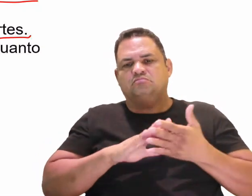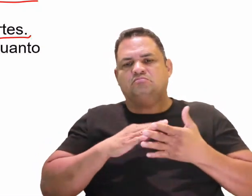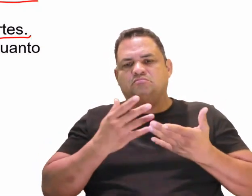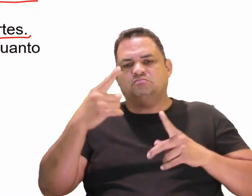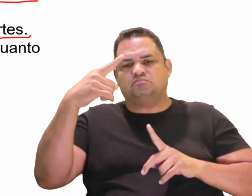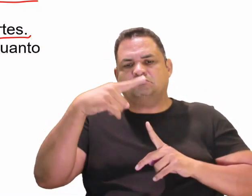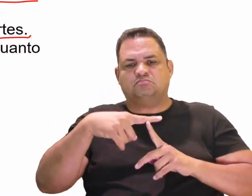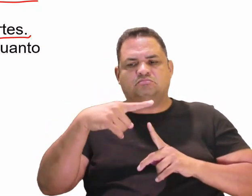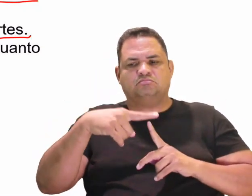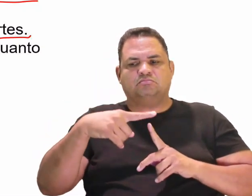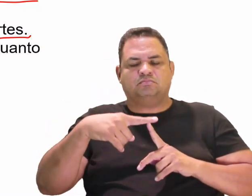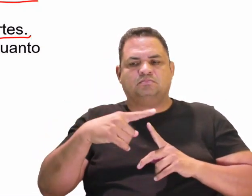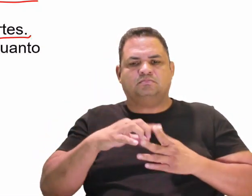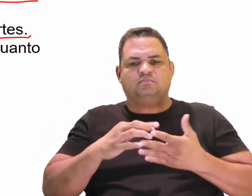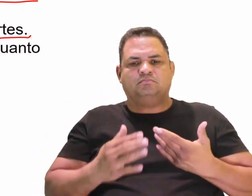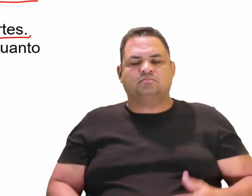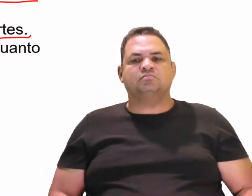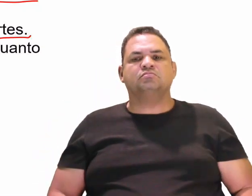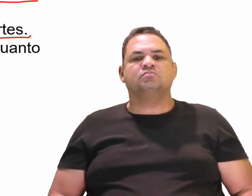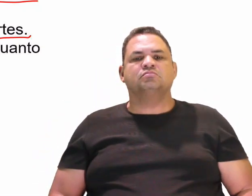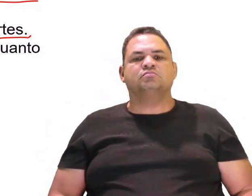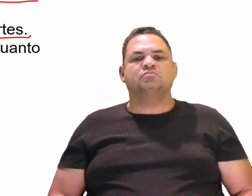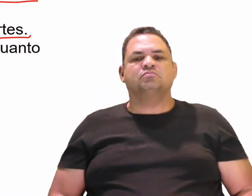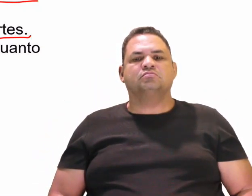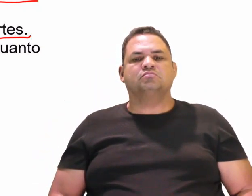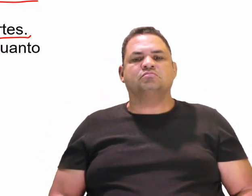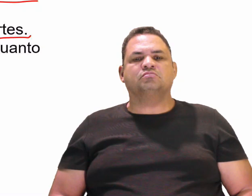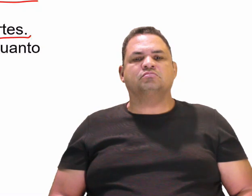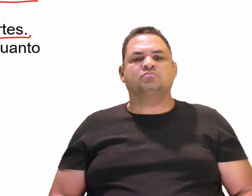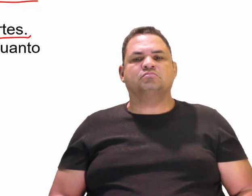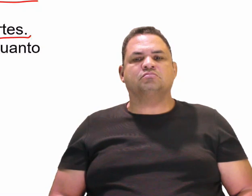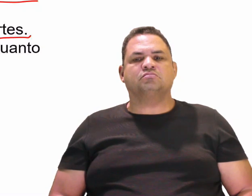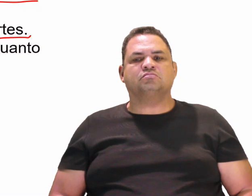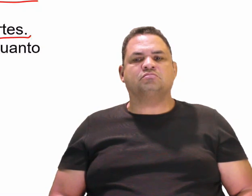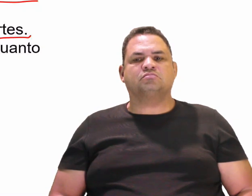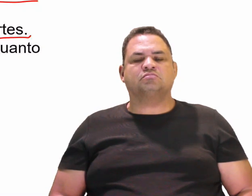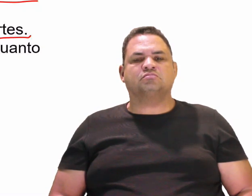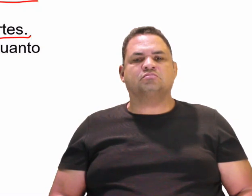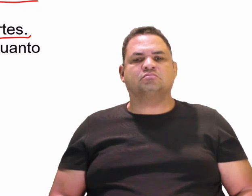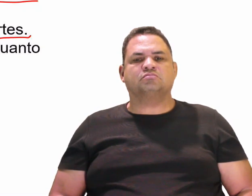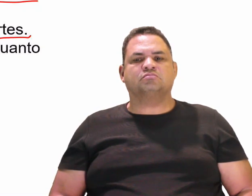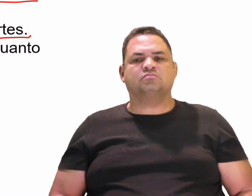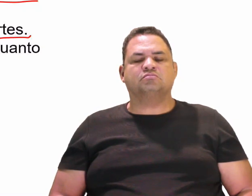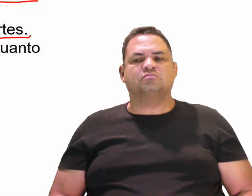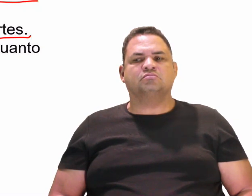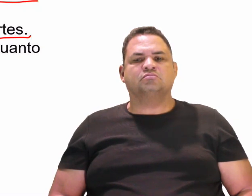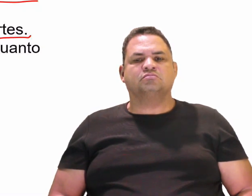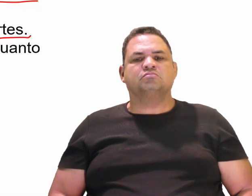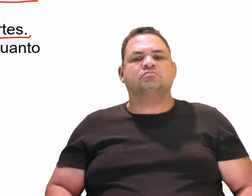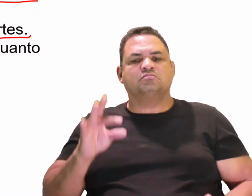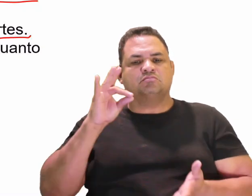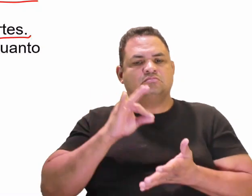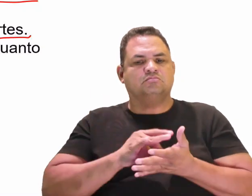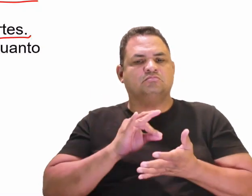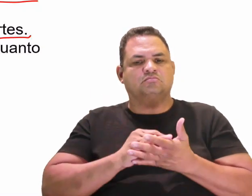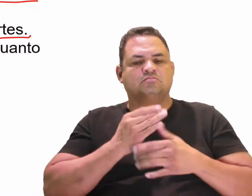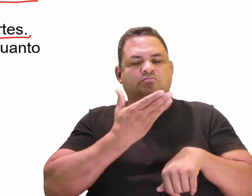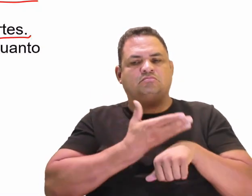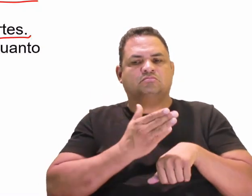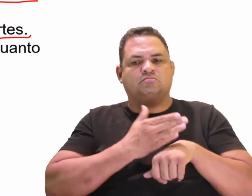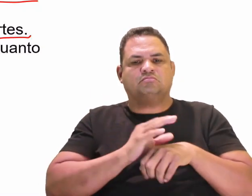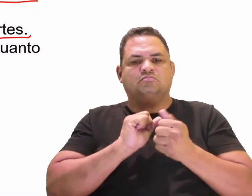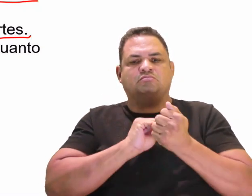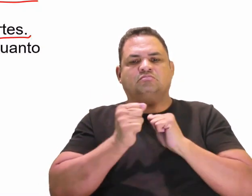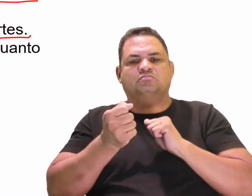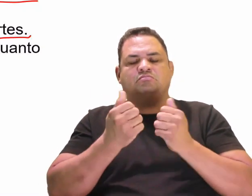como posso dizer? Sumiu a palavra aqui. lá eles realmente praticam